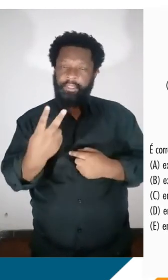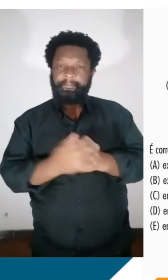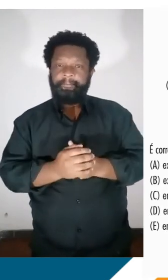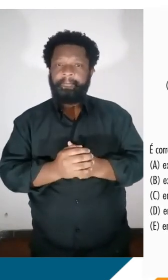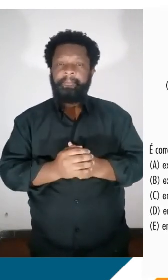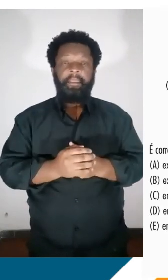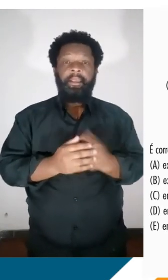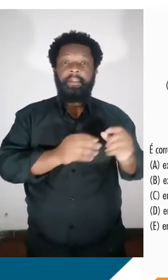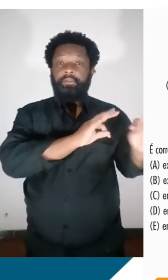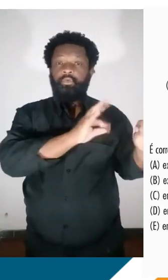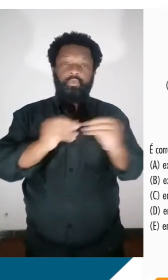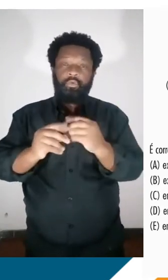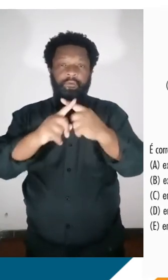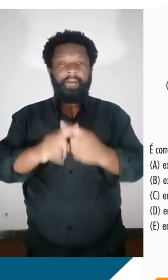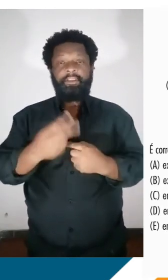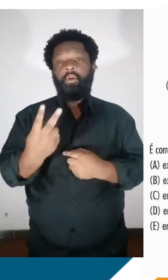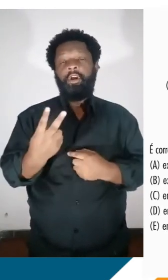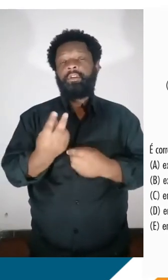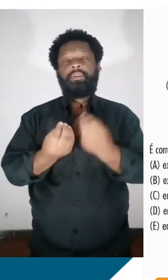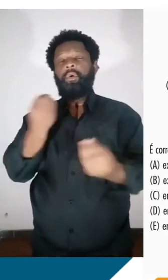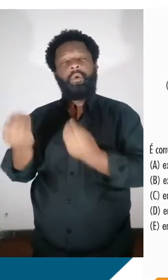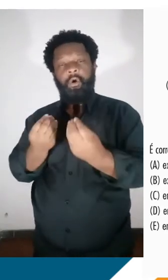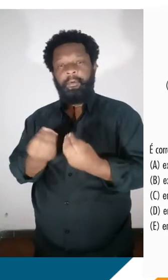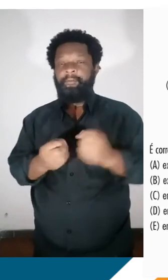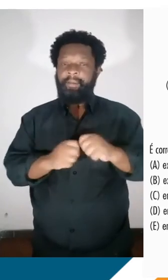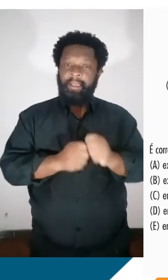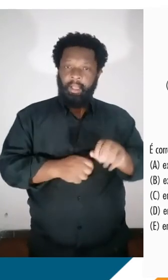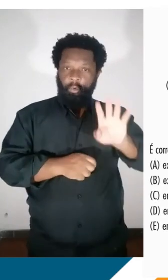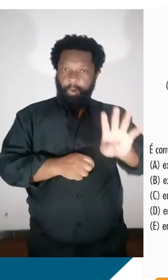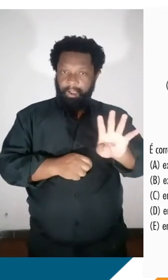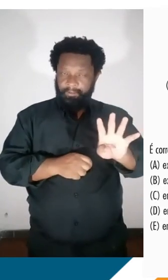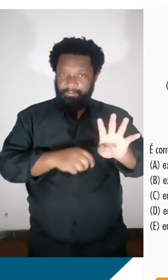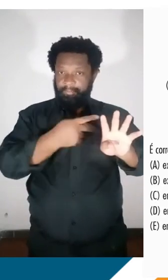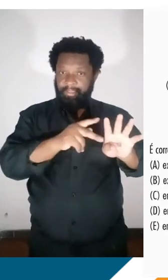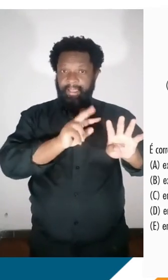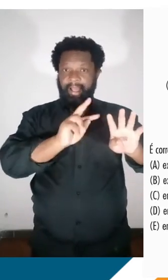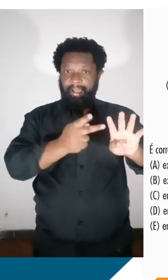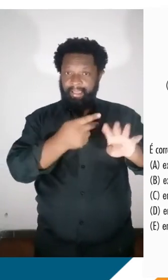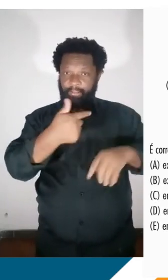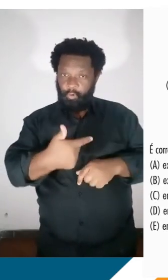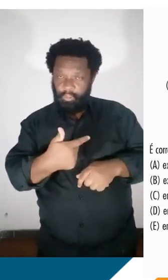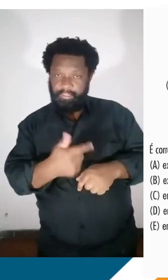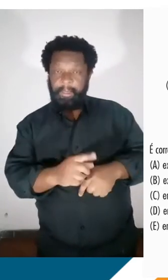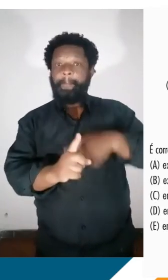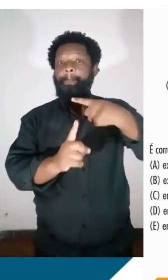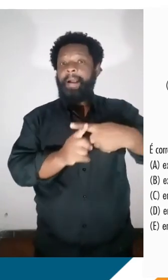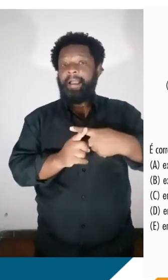Vamos multiplicar por 2 todo mundo aqui. Como é que ficaria a equação? A equação ficaria 4 de H2